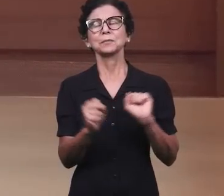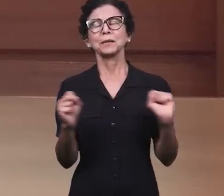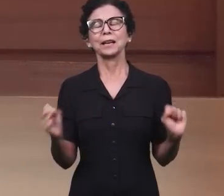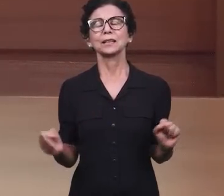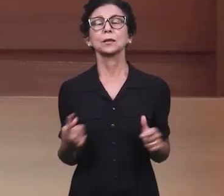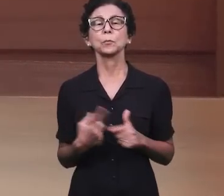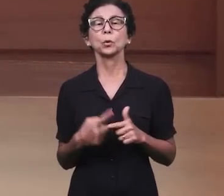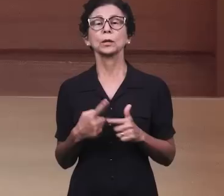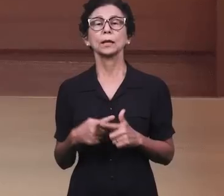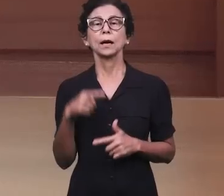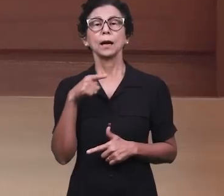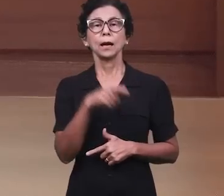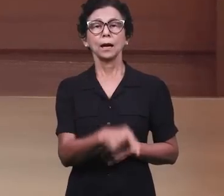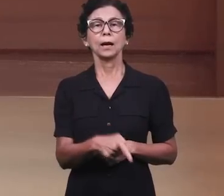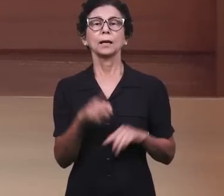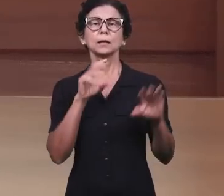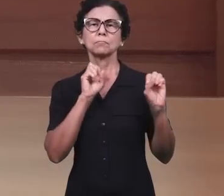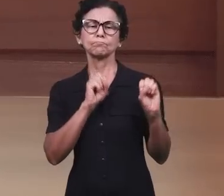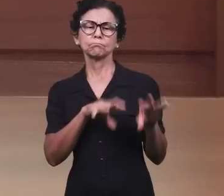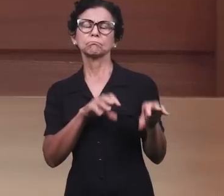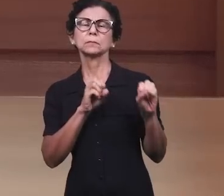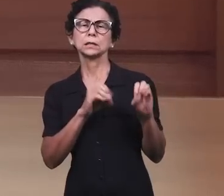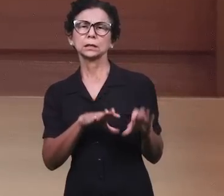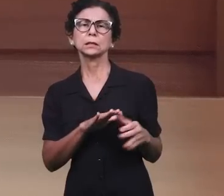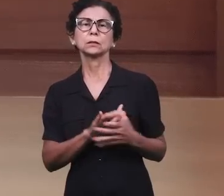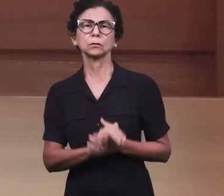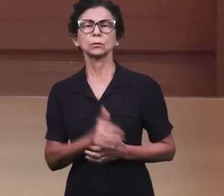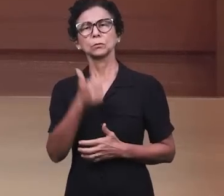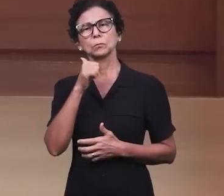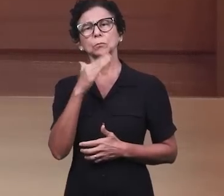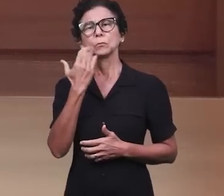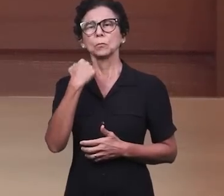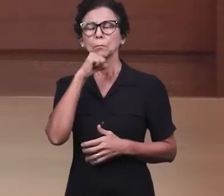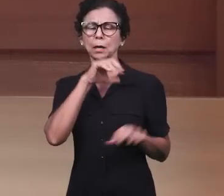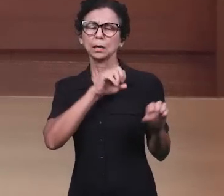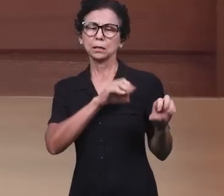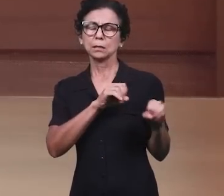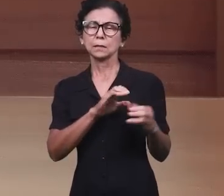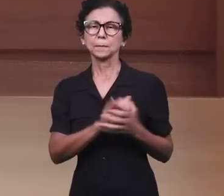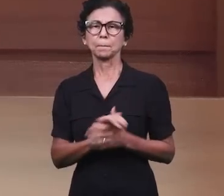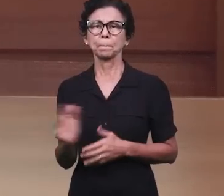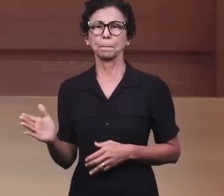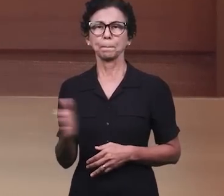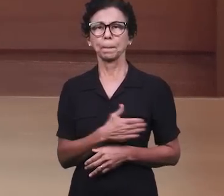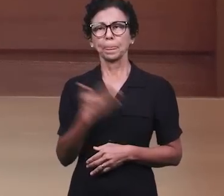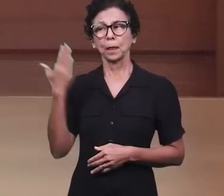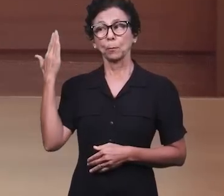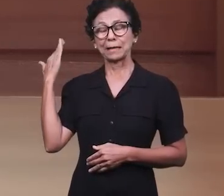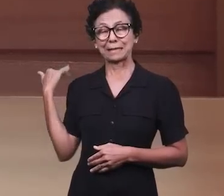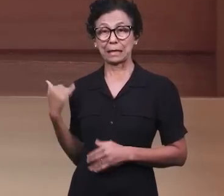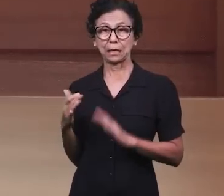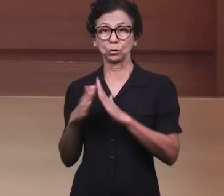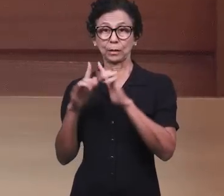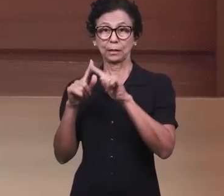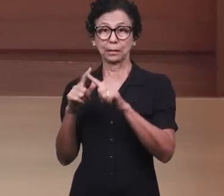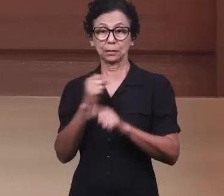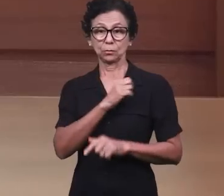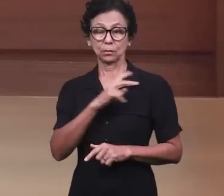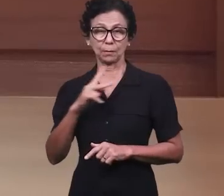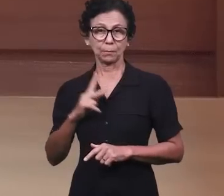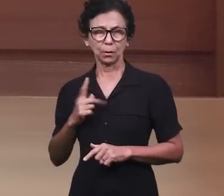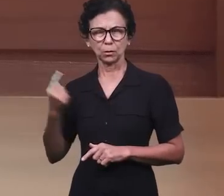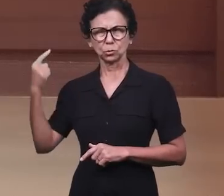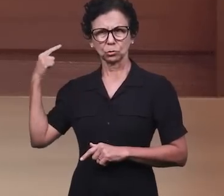quê? Porque ela foi ensinada, ela foi instruída. Quando a igreja iniciou, depois do Pentecostes,